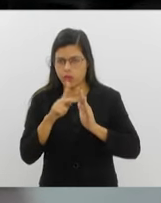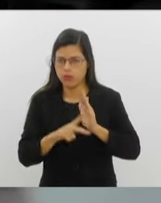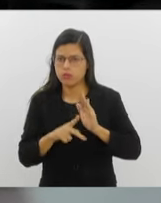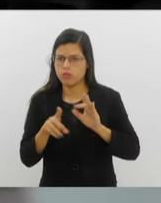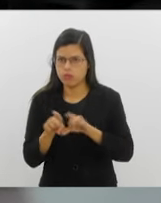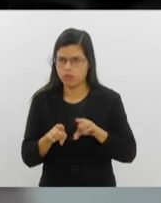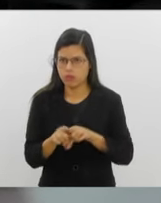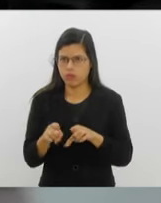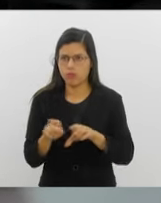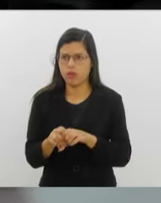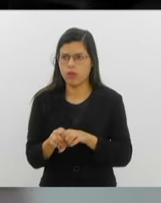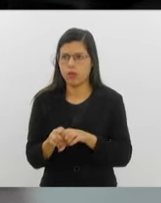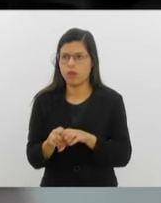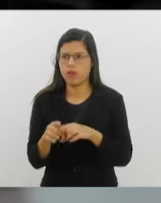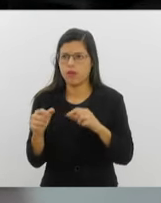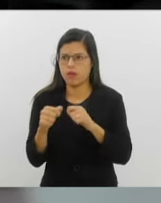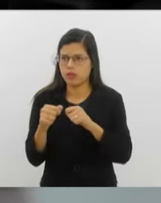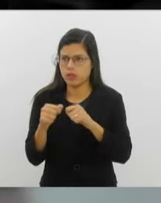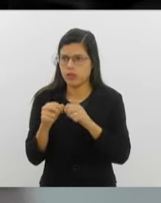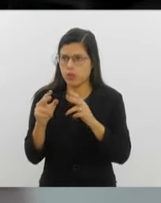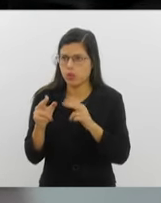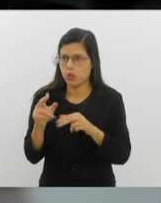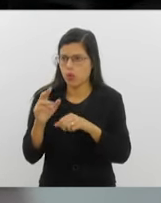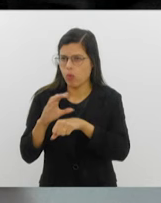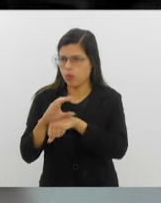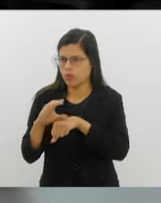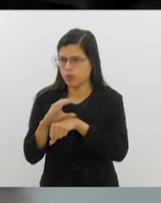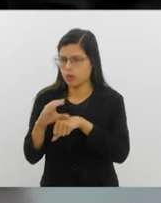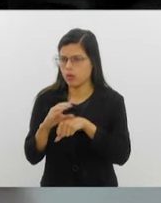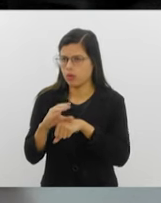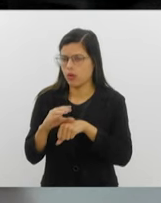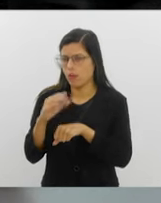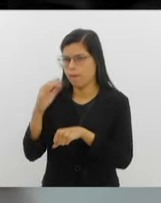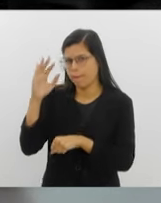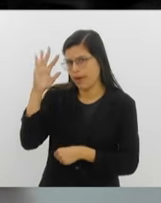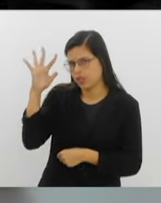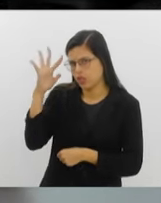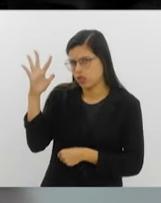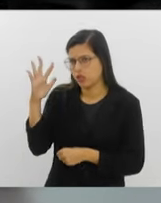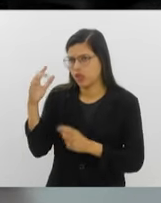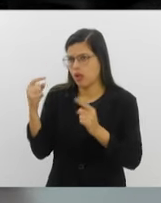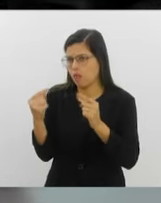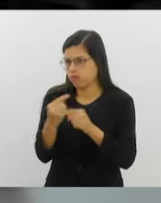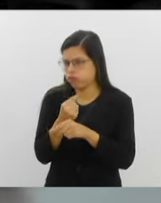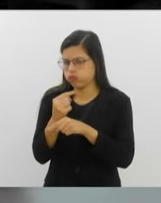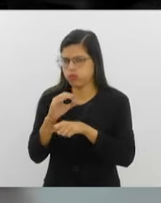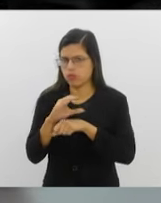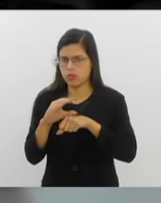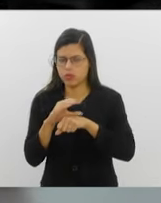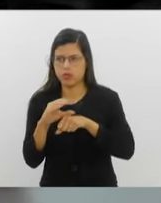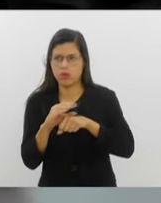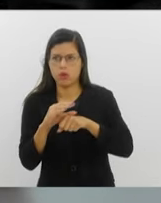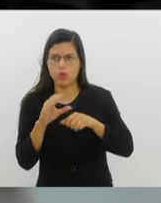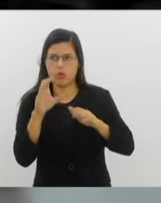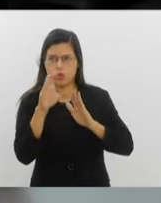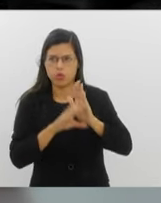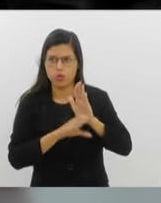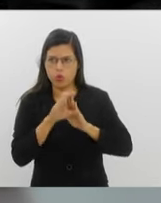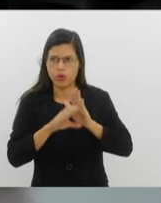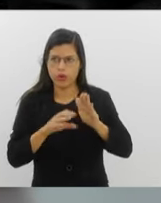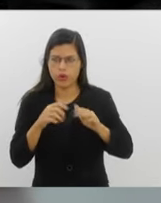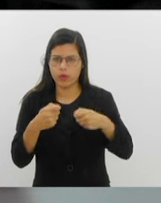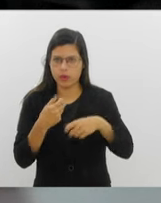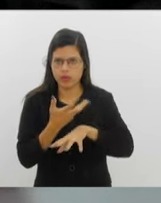Federal. Imagina, vai ser inconstitucional a gente definir que os currículos de forma transversal têm que abordar